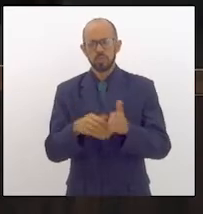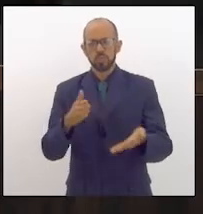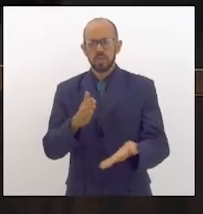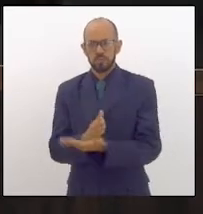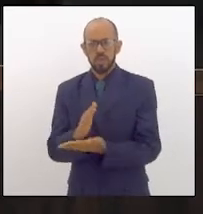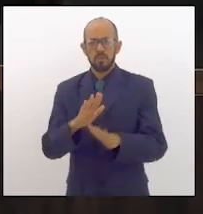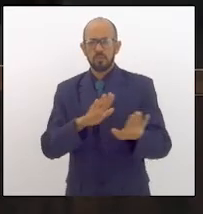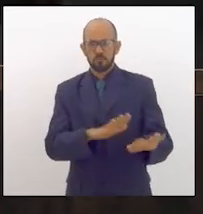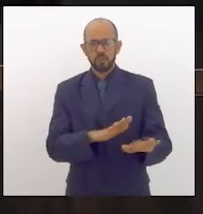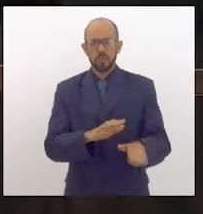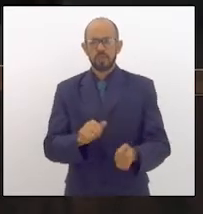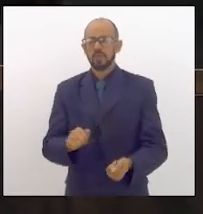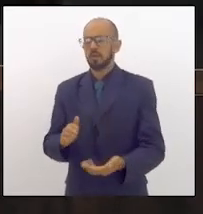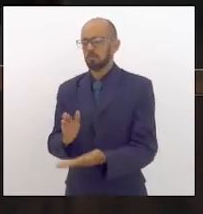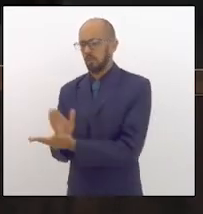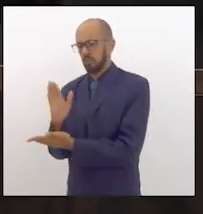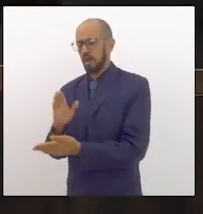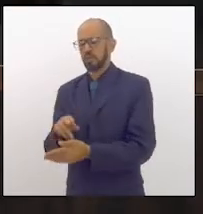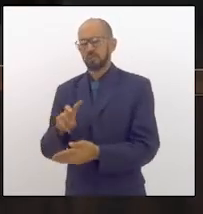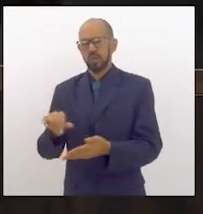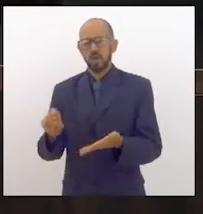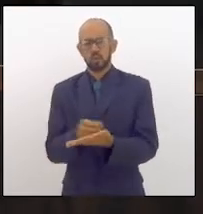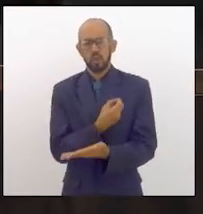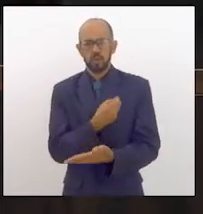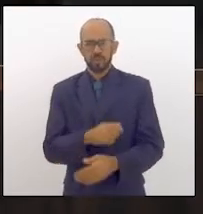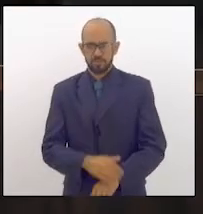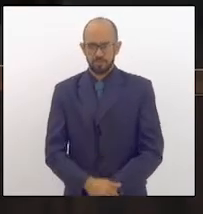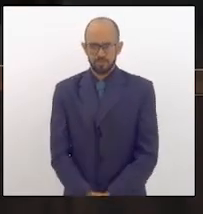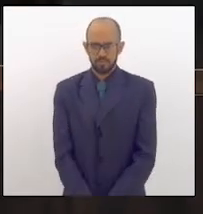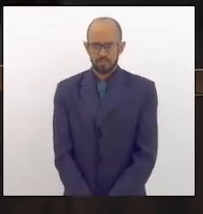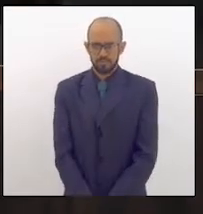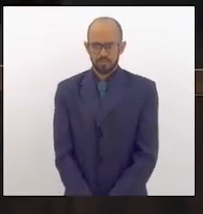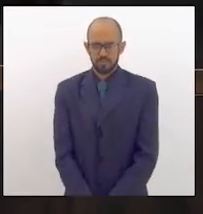os que aprovam permaneçam Como estão aprovado vai autógrafo